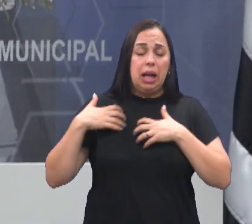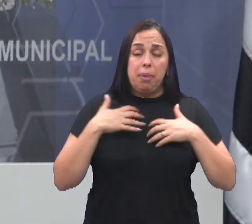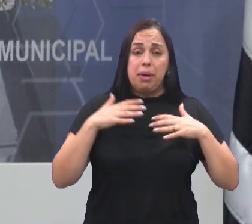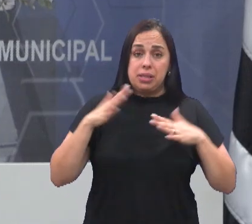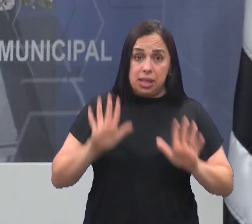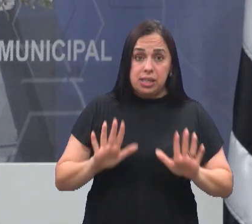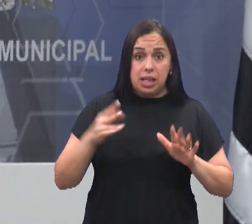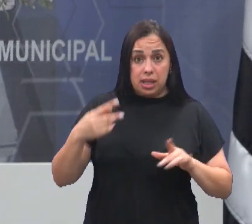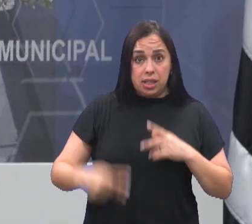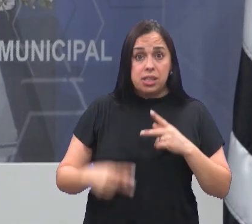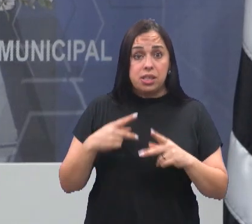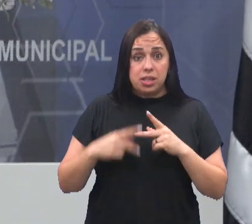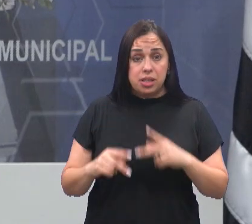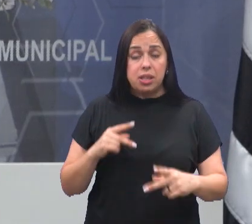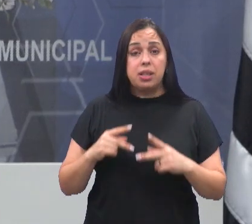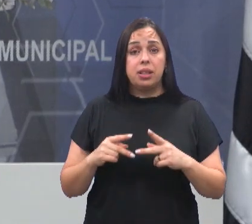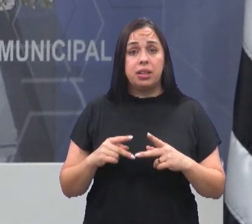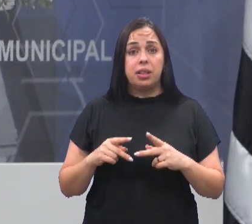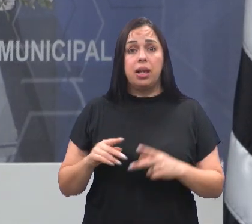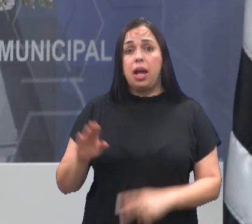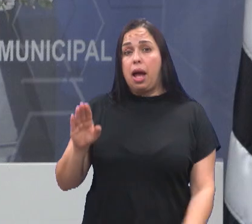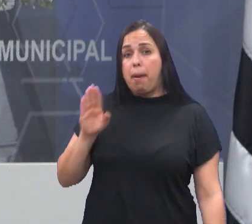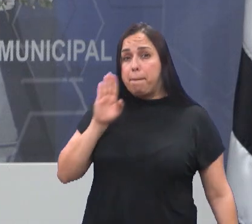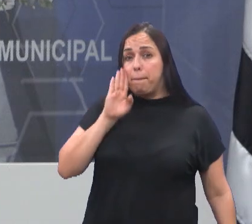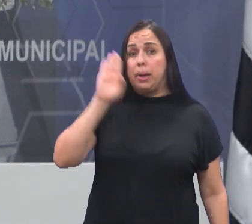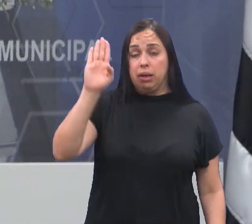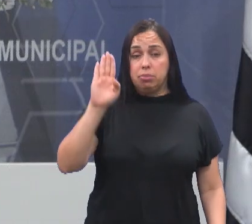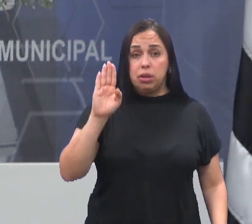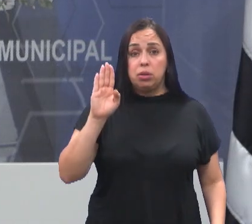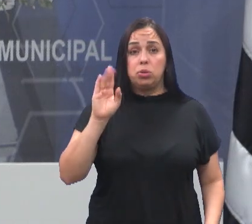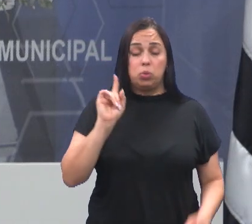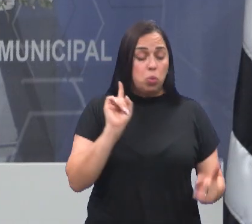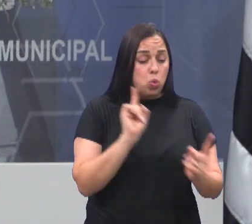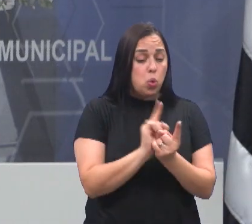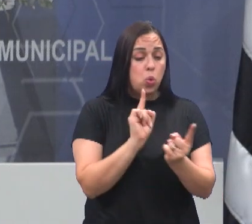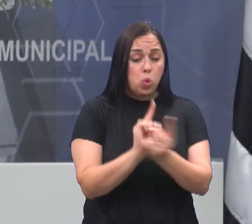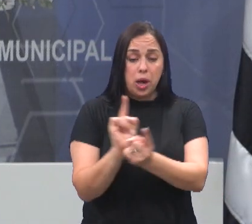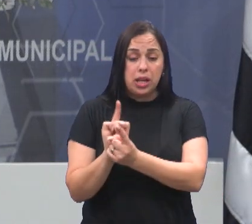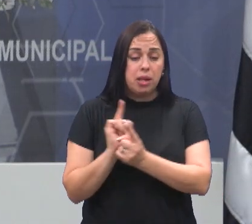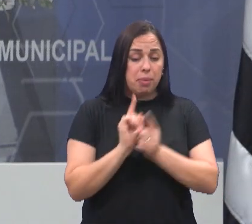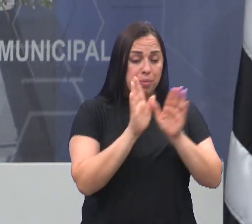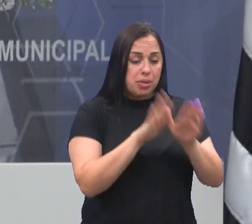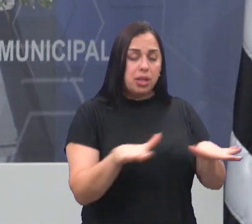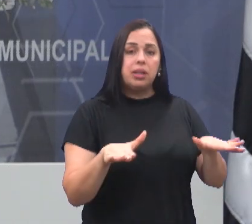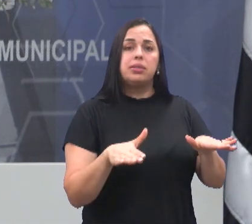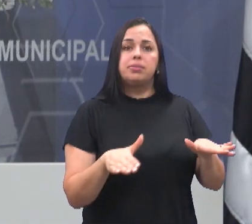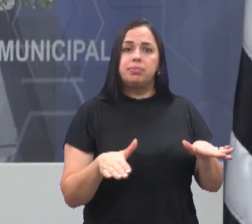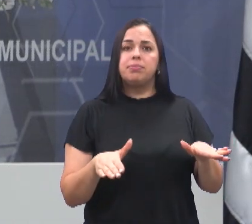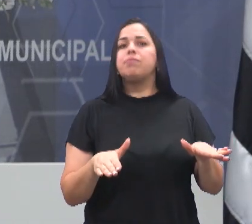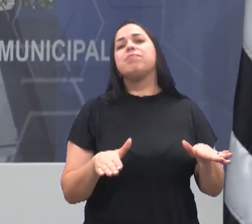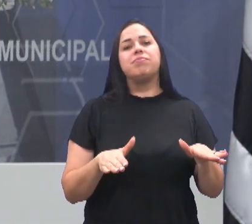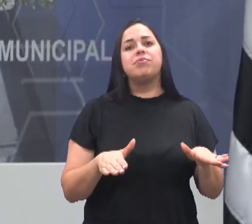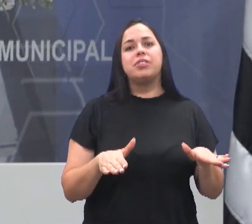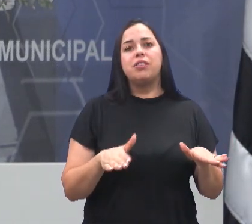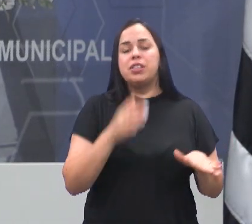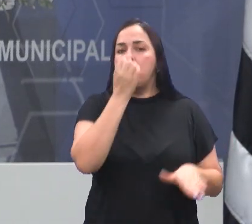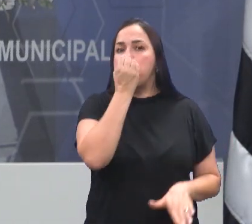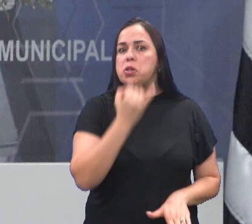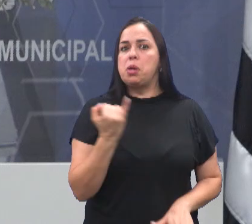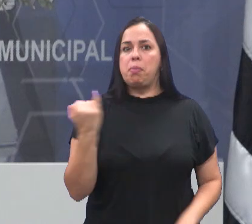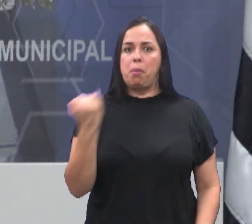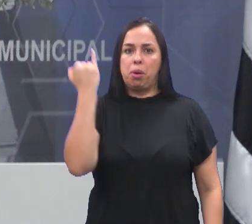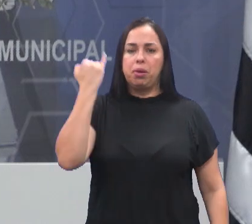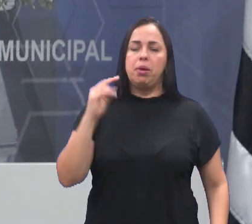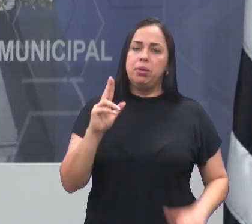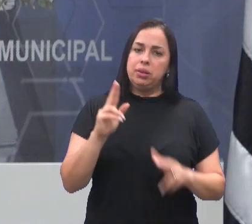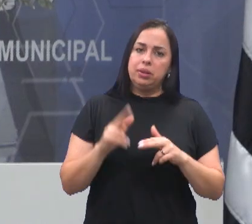São José dos Campos, sendo pioneira no atendimento especializado para essas crianças, vai ser muito importante. Então, eu